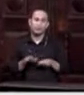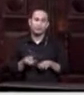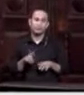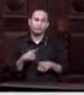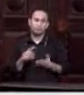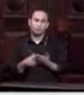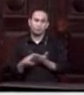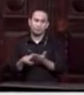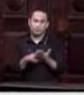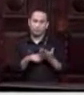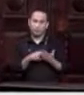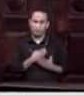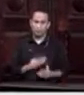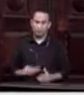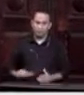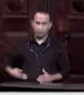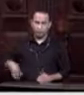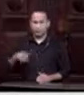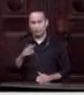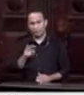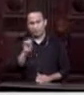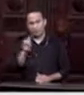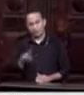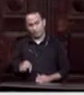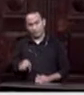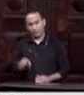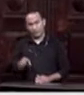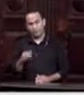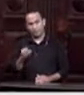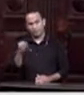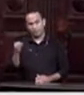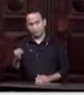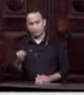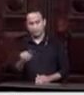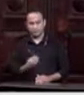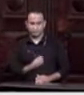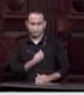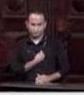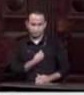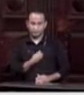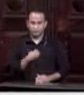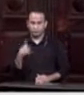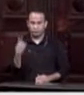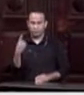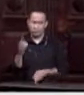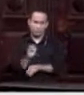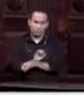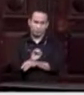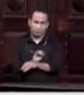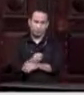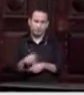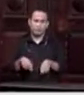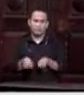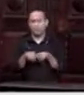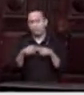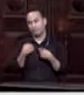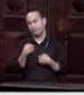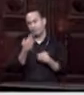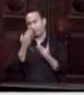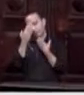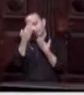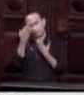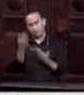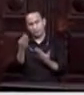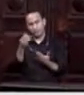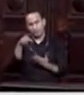acordo com o governo federal que é vital para a sobrevivência do nosso estado e por fim é expressar minha gratidão a bancada